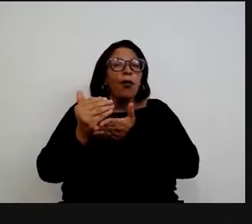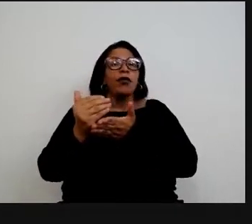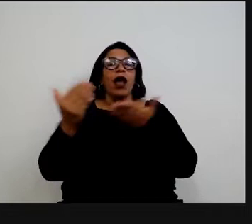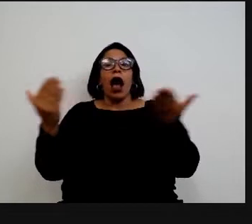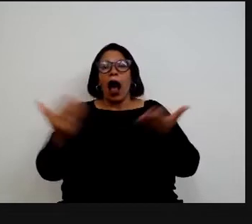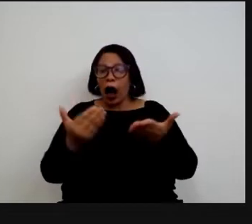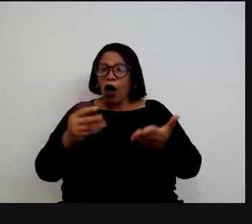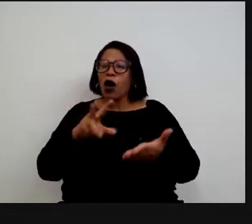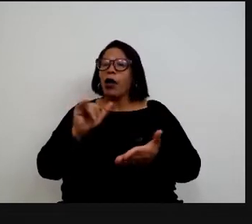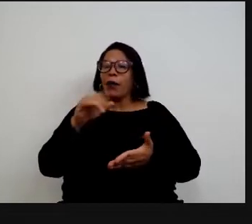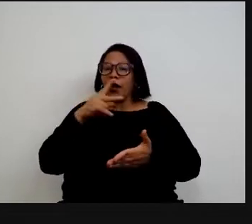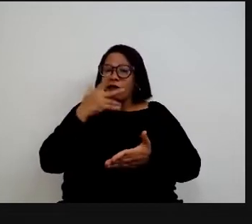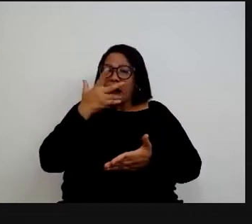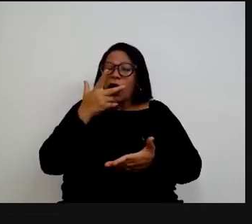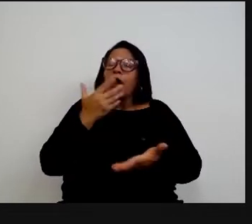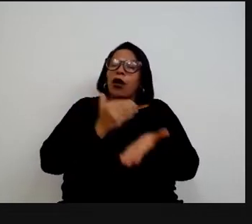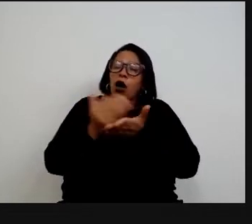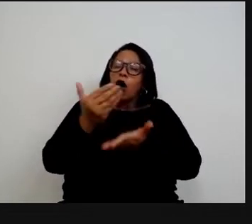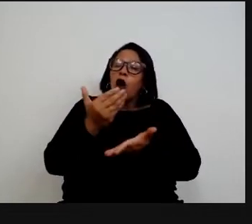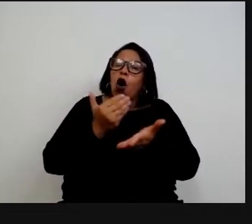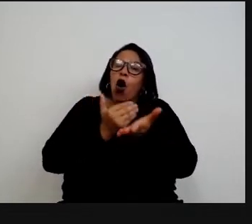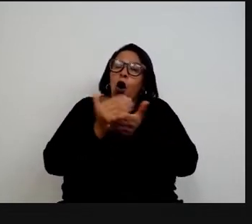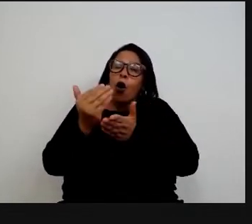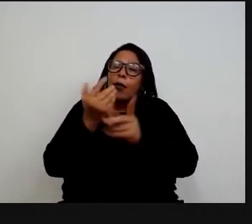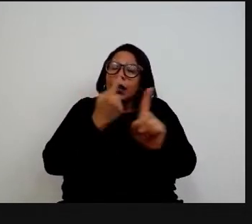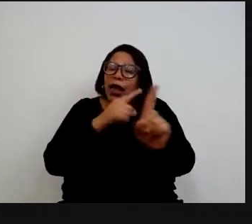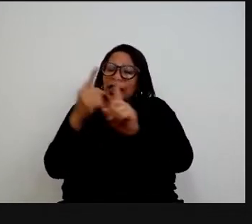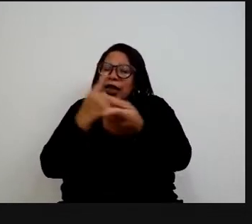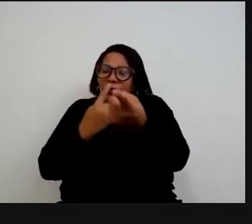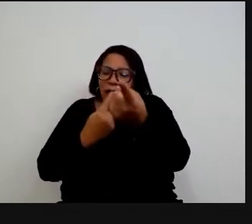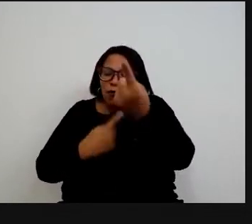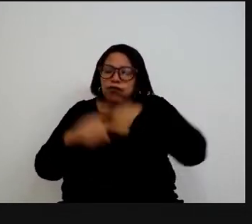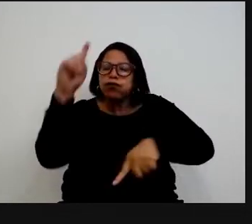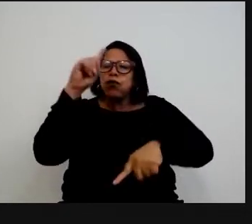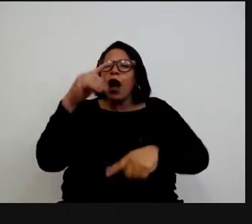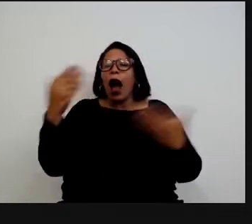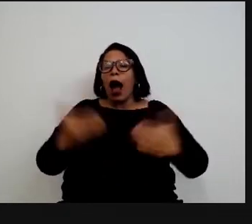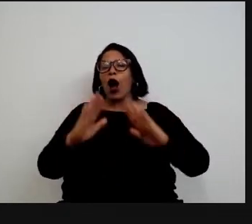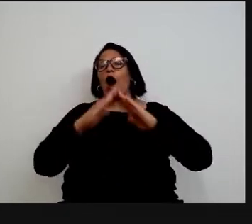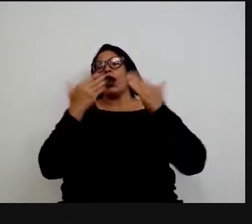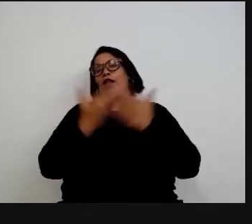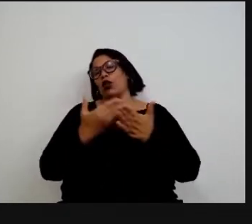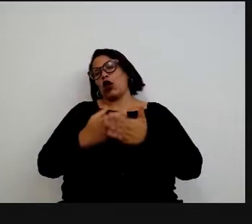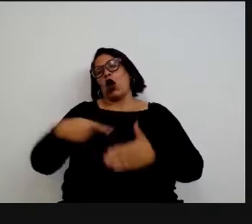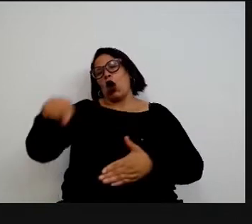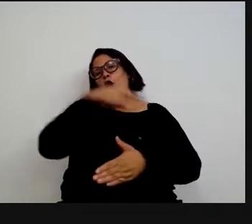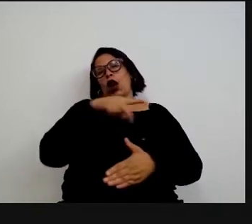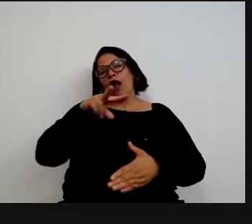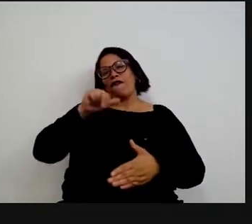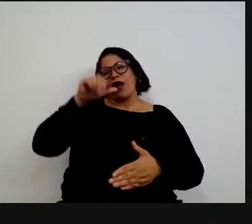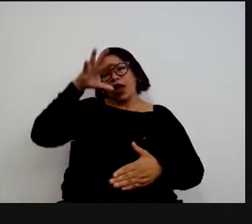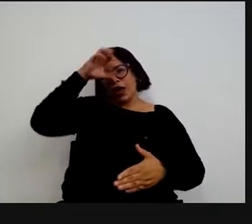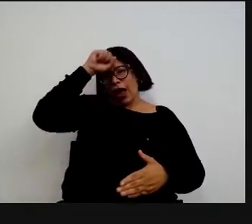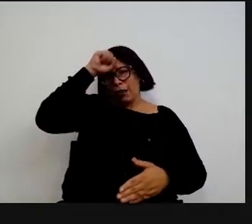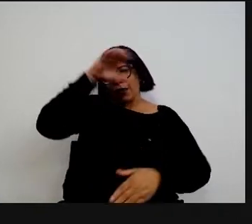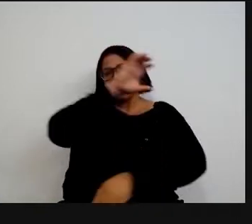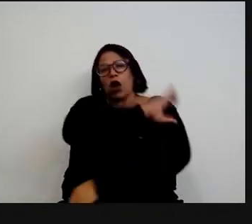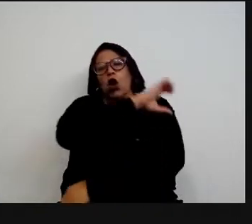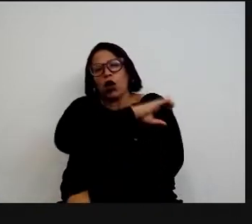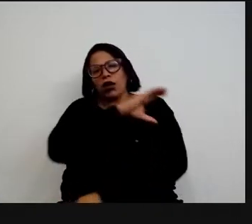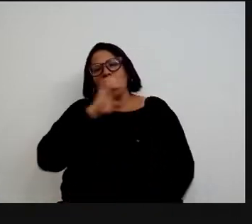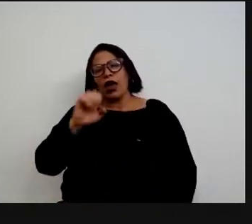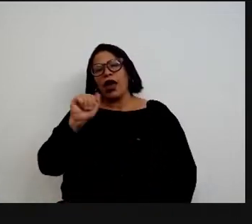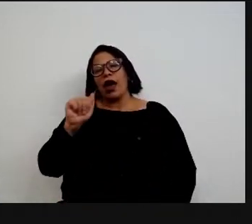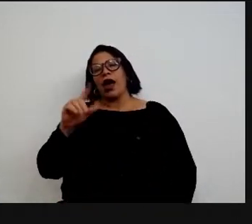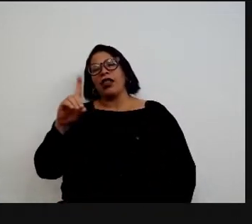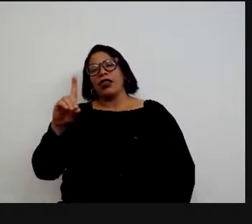agora nós vamos quebrar isso. Esse é o nosso desafio que gerenciamos a escola agora. Falar hoje em coordenação de